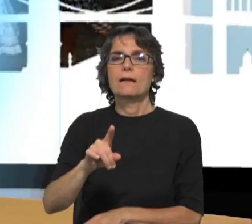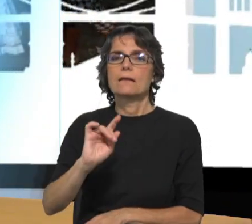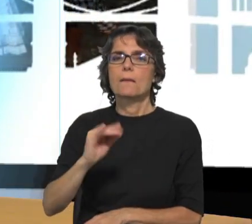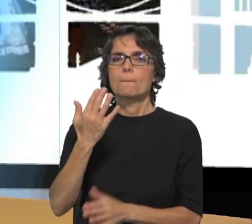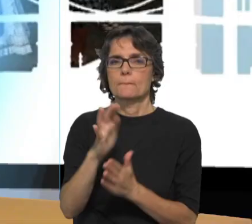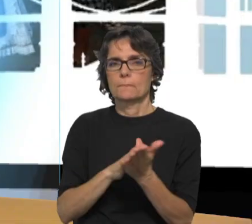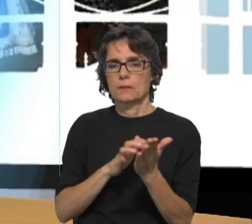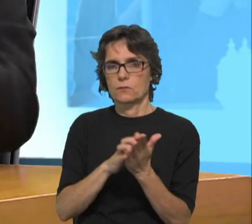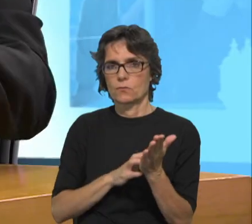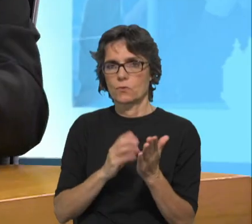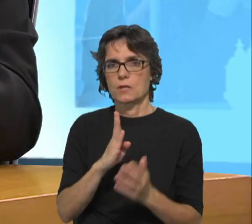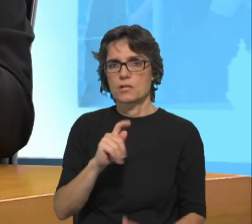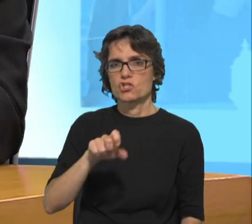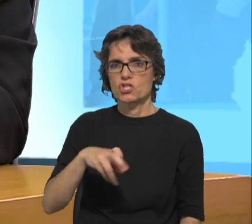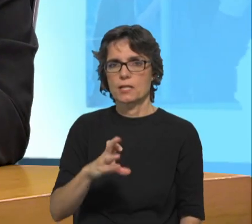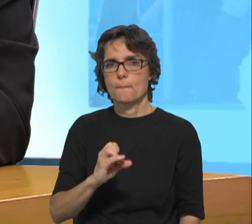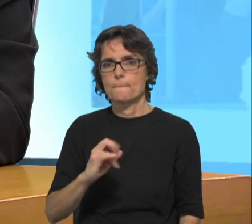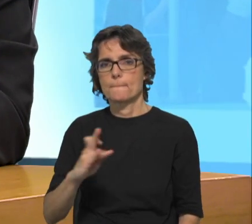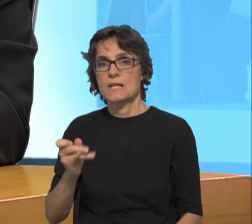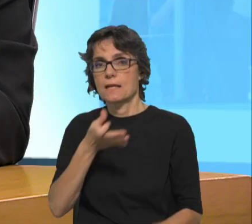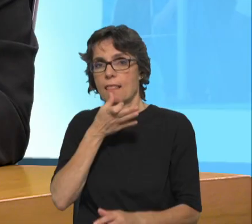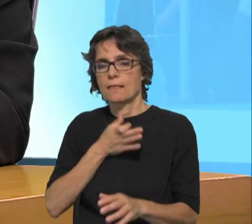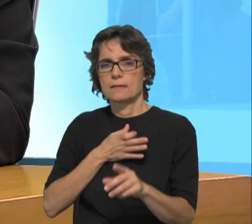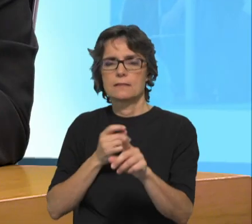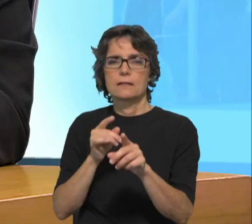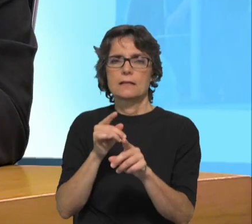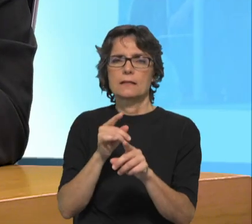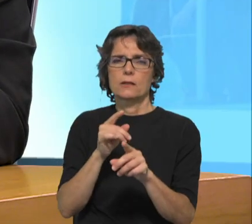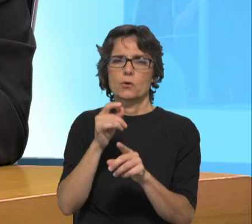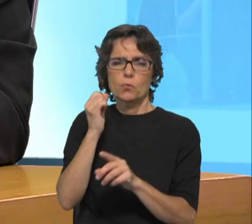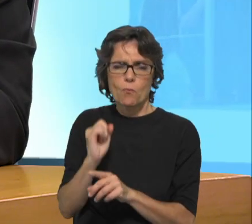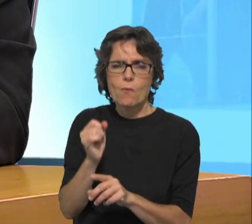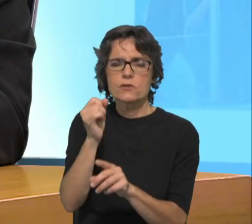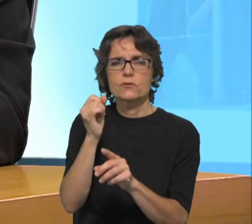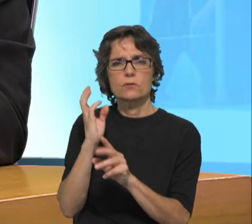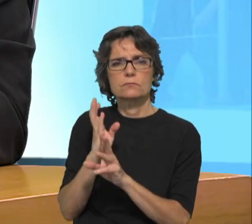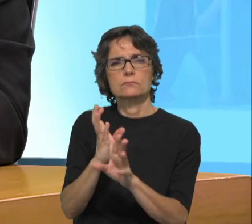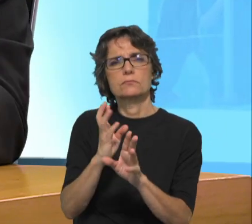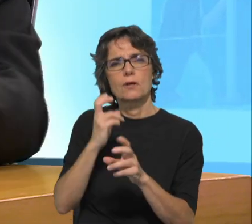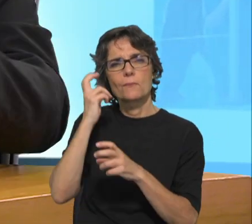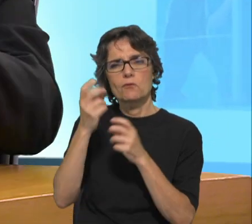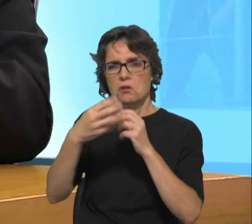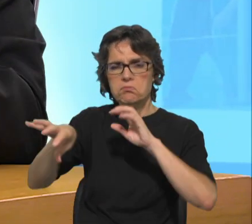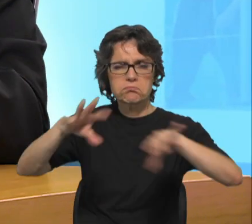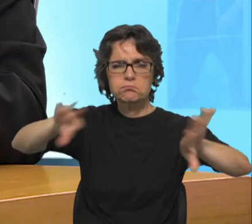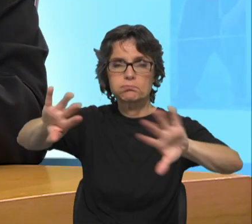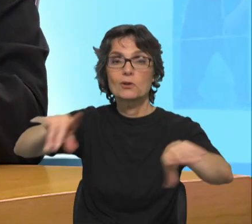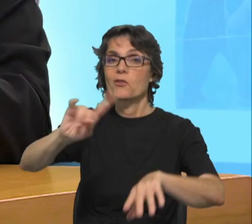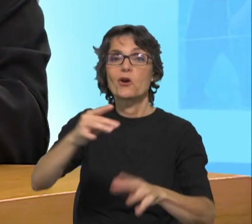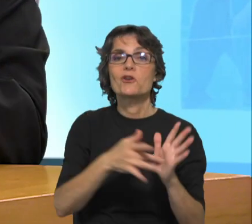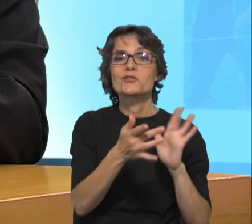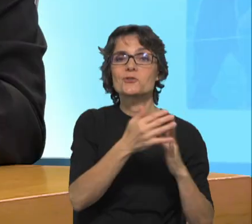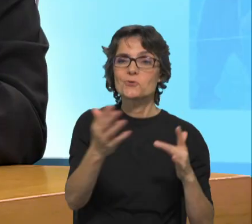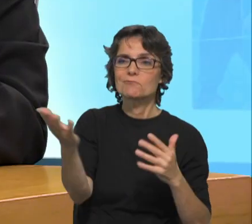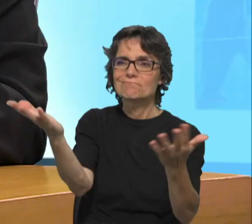estes pastores vêm para dispersar as ovelhas, mas depois a carta aos Efésios nos mostra como Jesus veio para congregar. Em